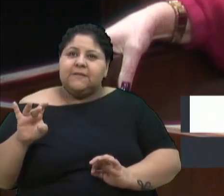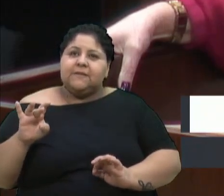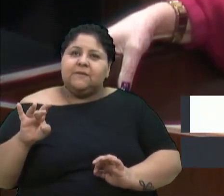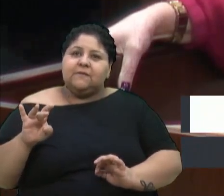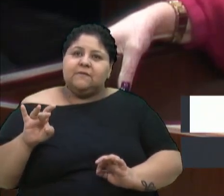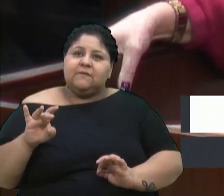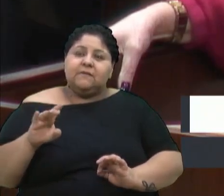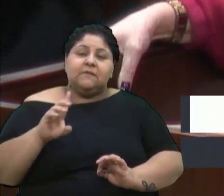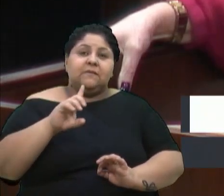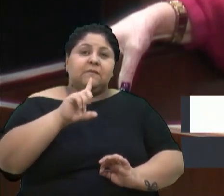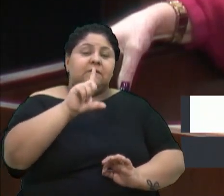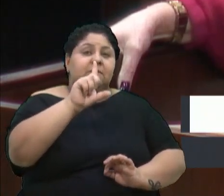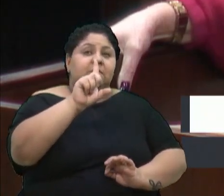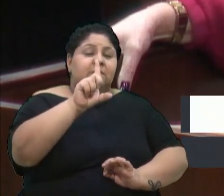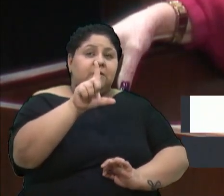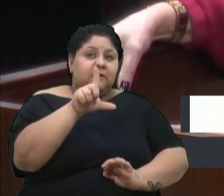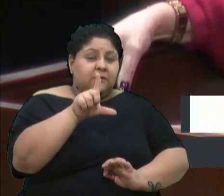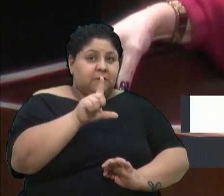10